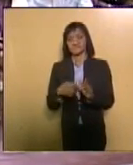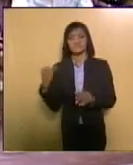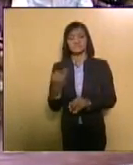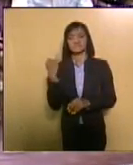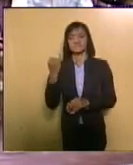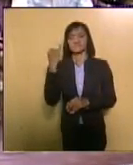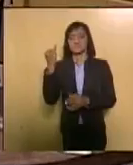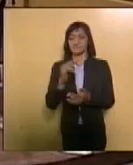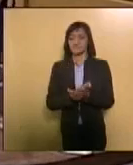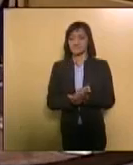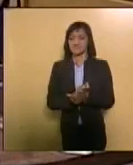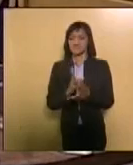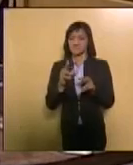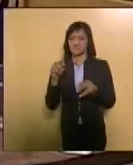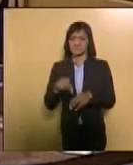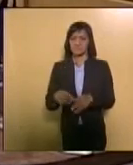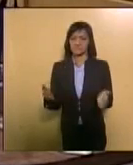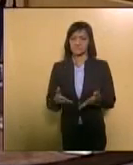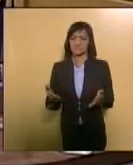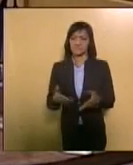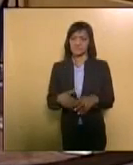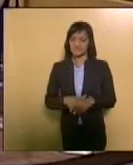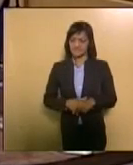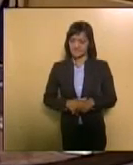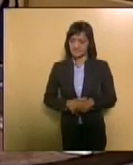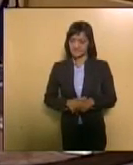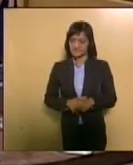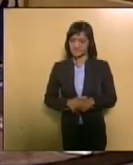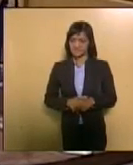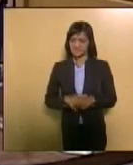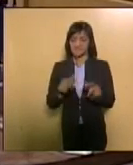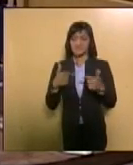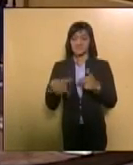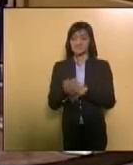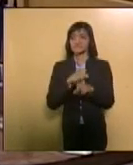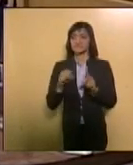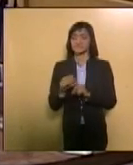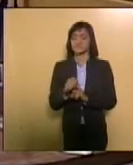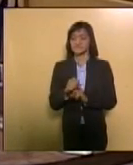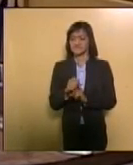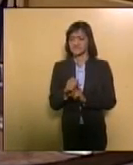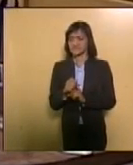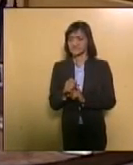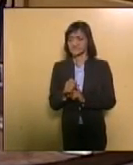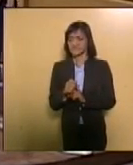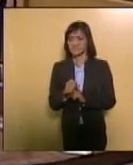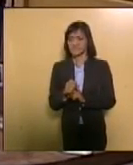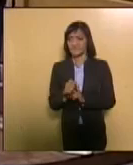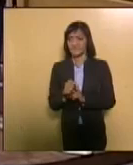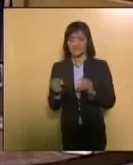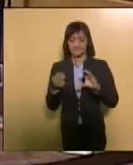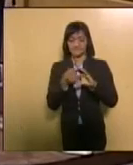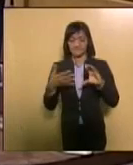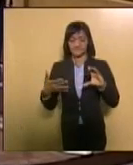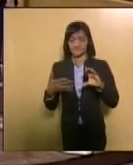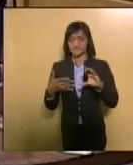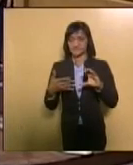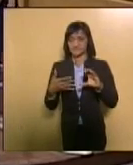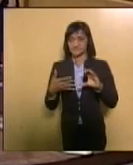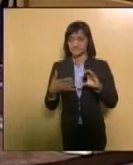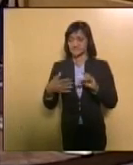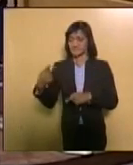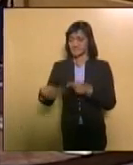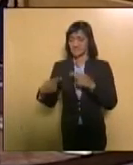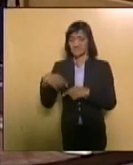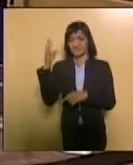de espaços como esse que a gente tem hoje que é partipação social essa é uma outra característica que as políticas de segurança